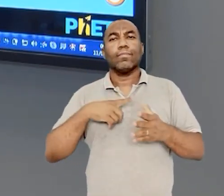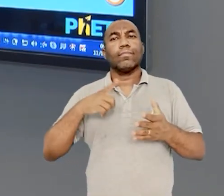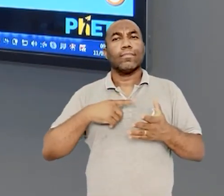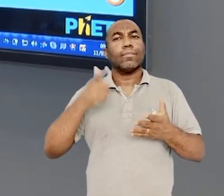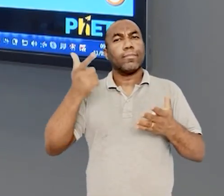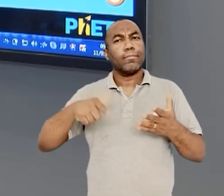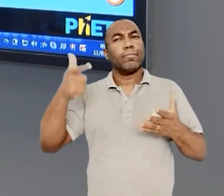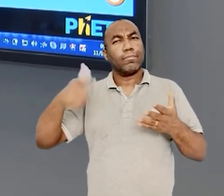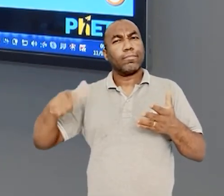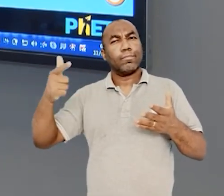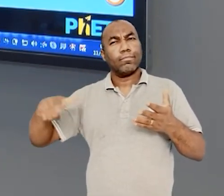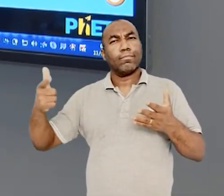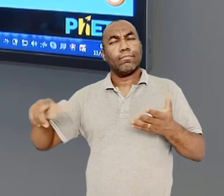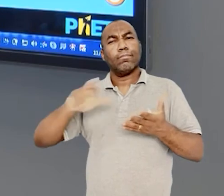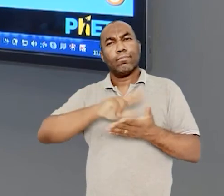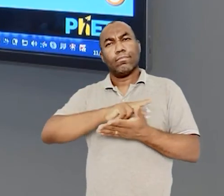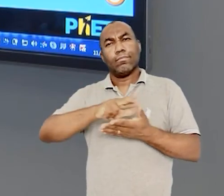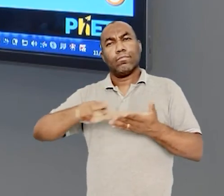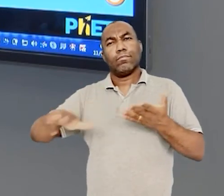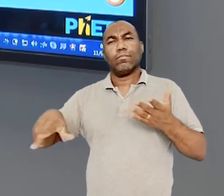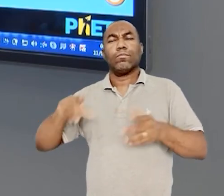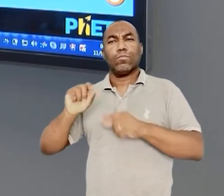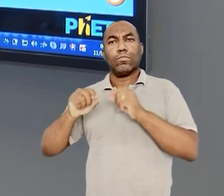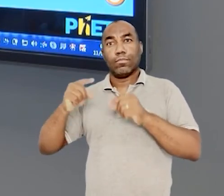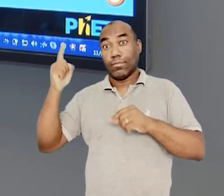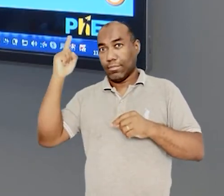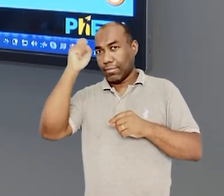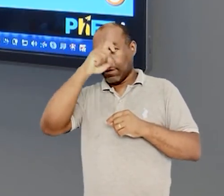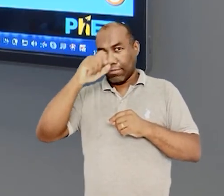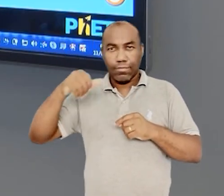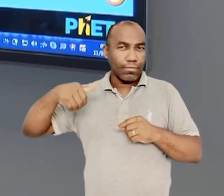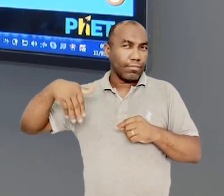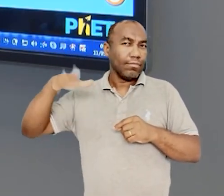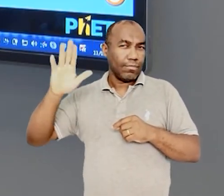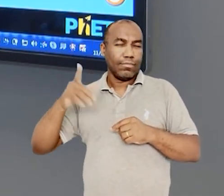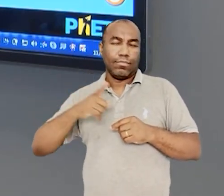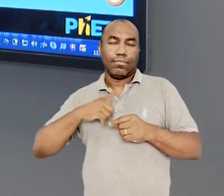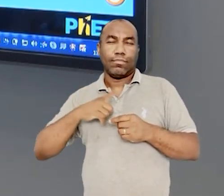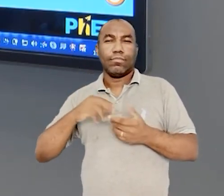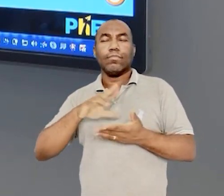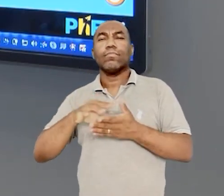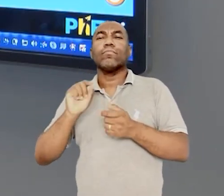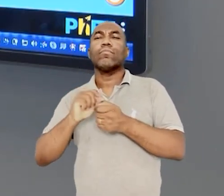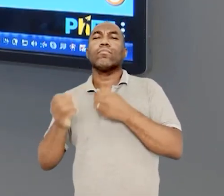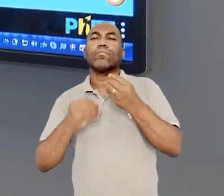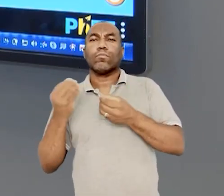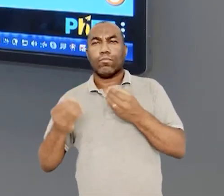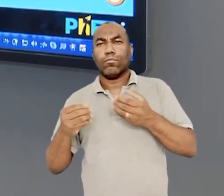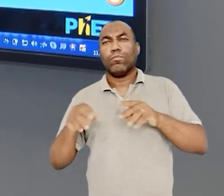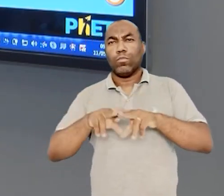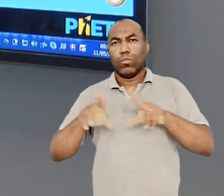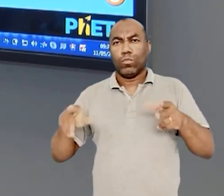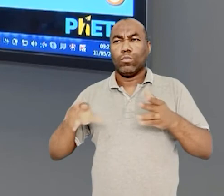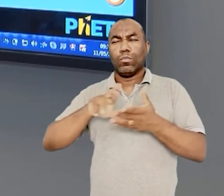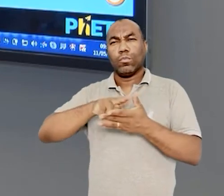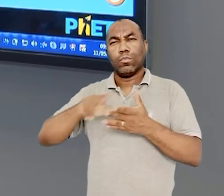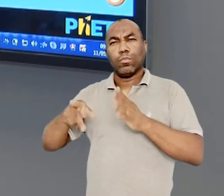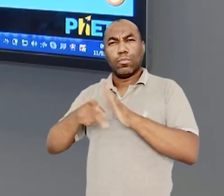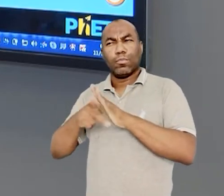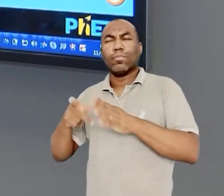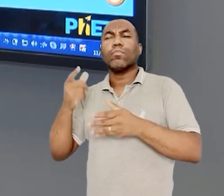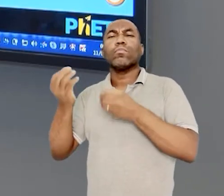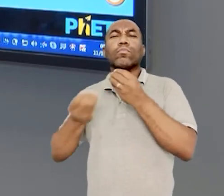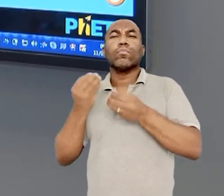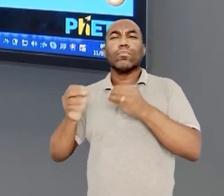mas tem um circuito elétrico chamado em série, que é esse caso, o paralelo, e tem o misto. A